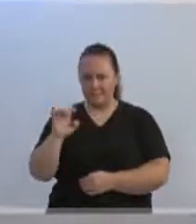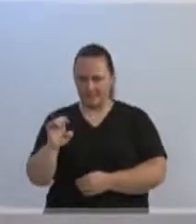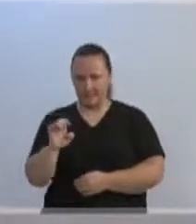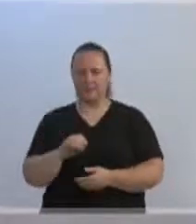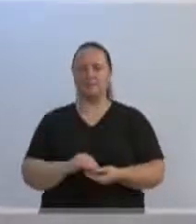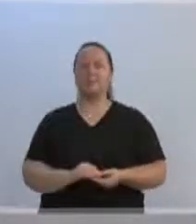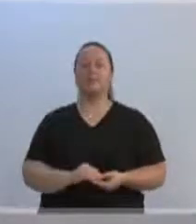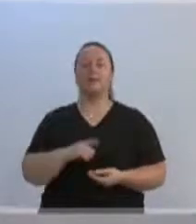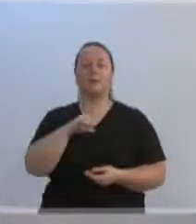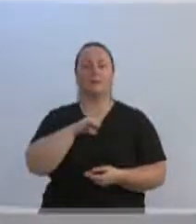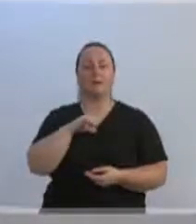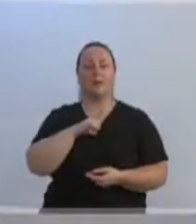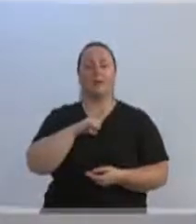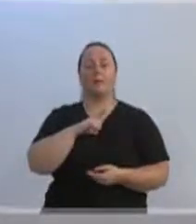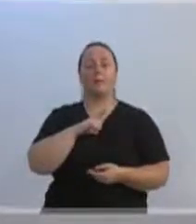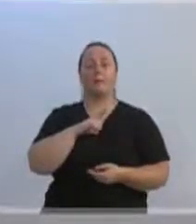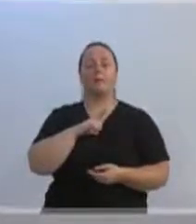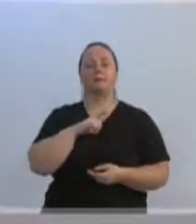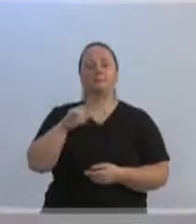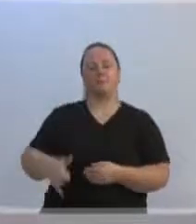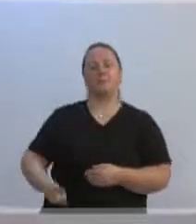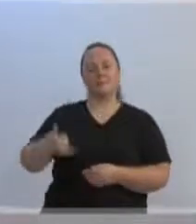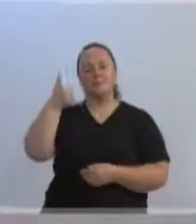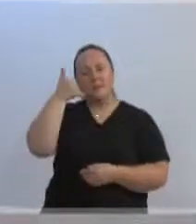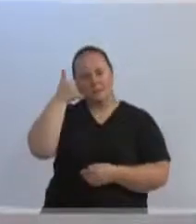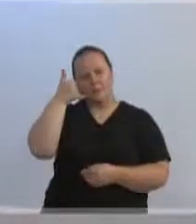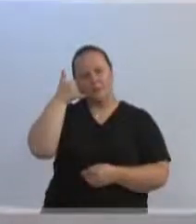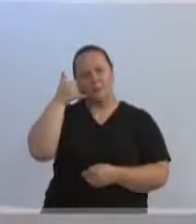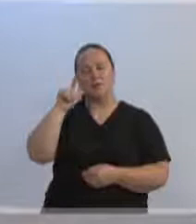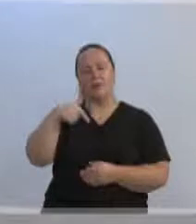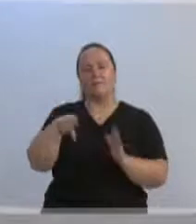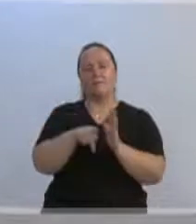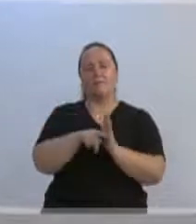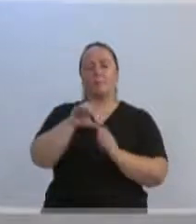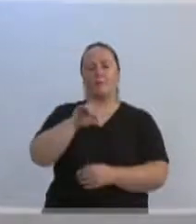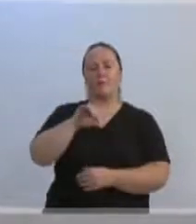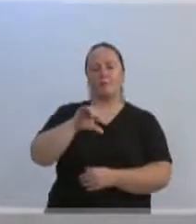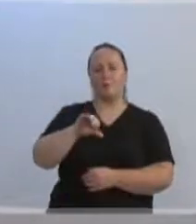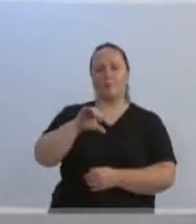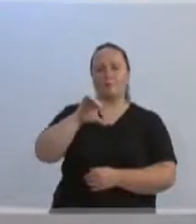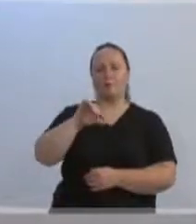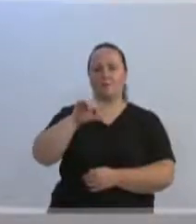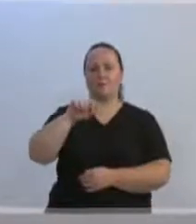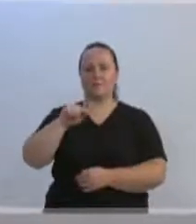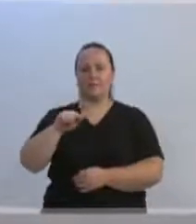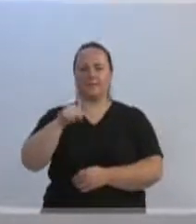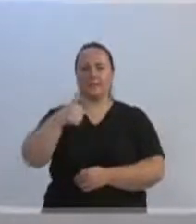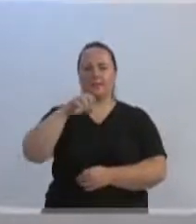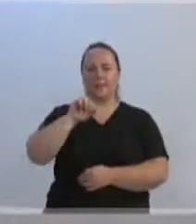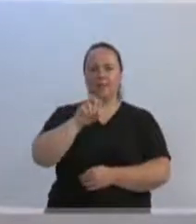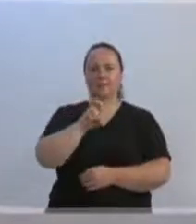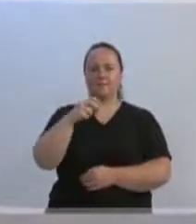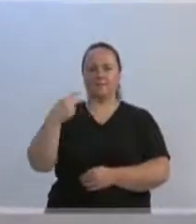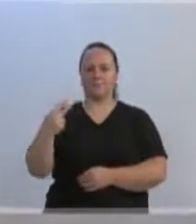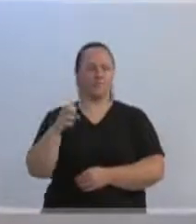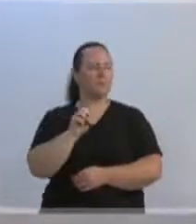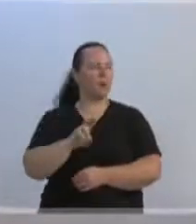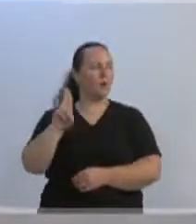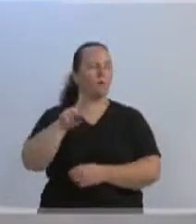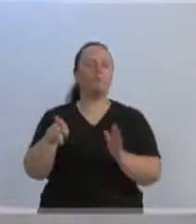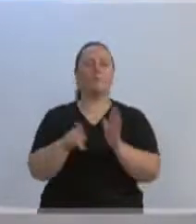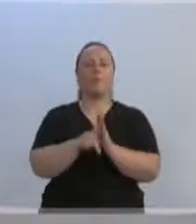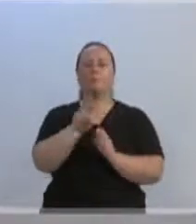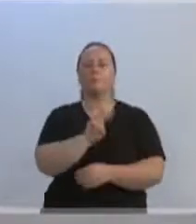4799 997 1052 e pelo e mail do comitê comitê ponto blumenau arroba